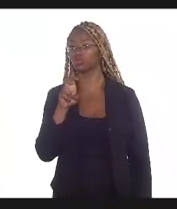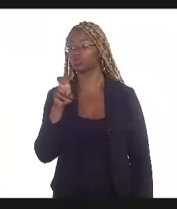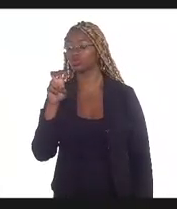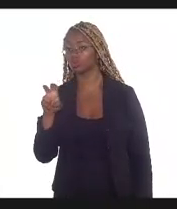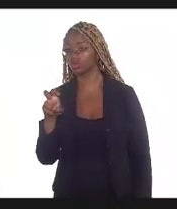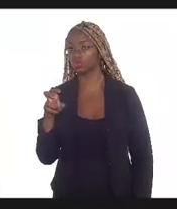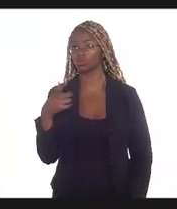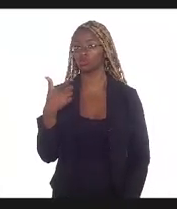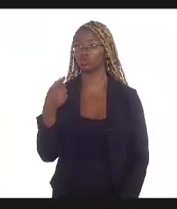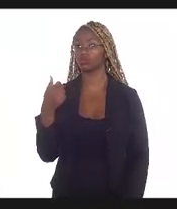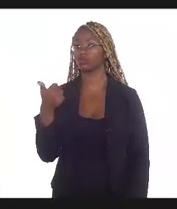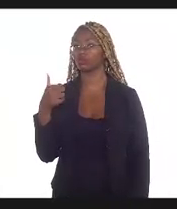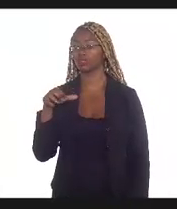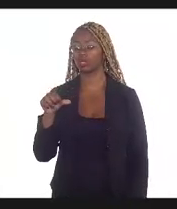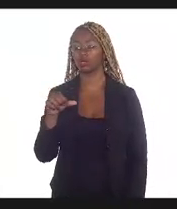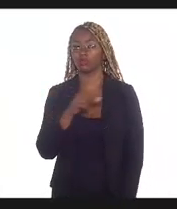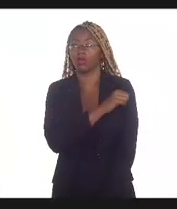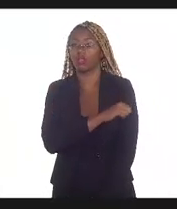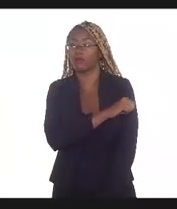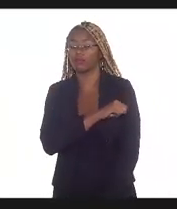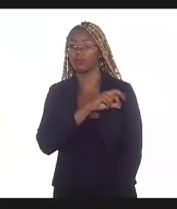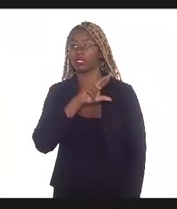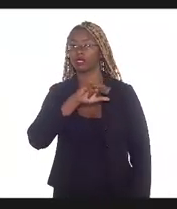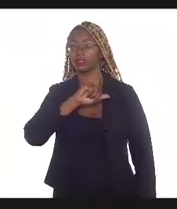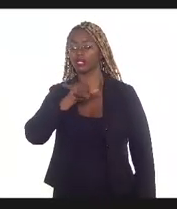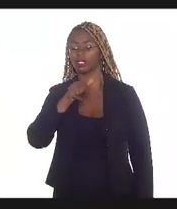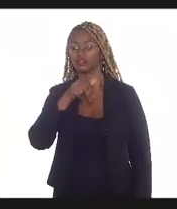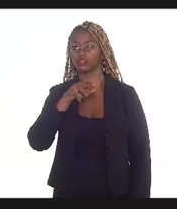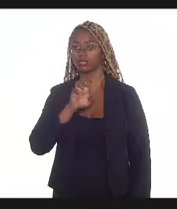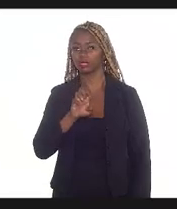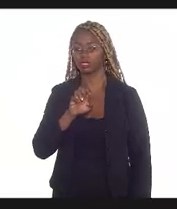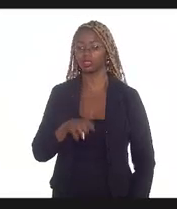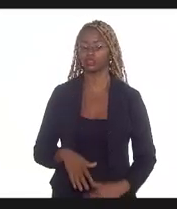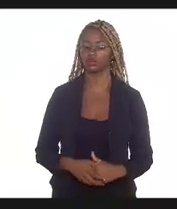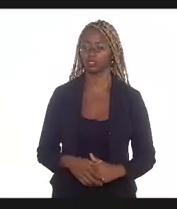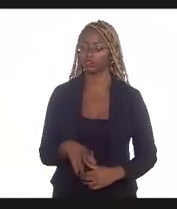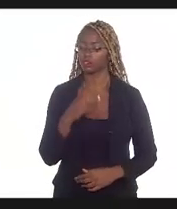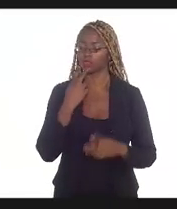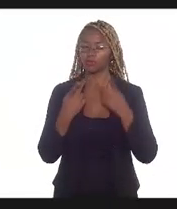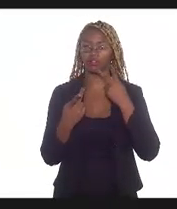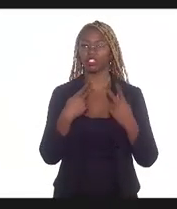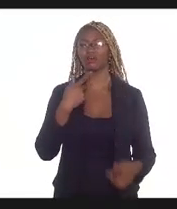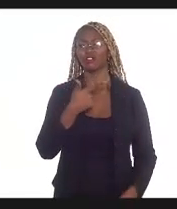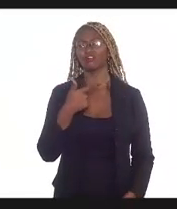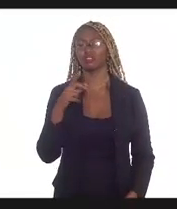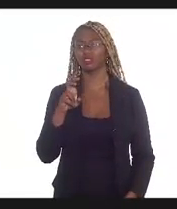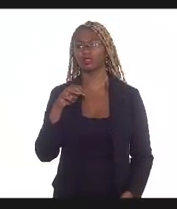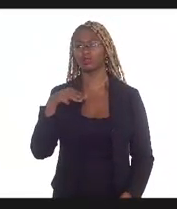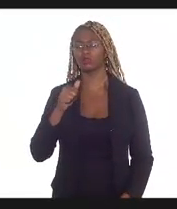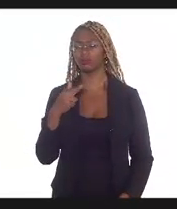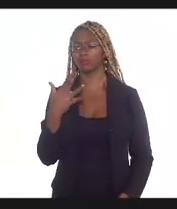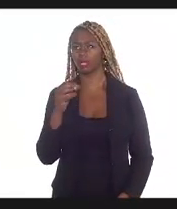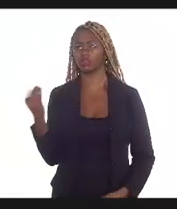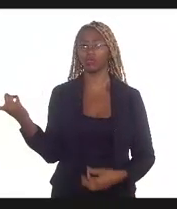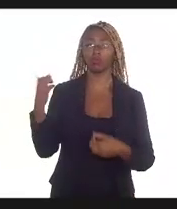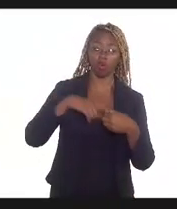1555/2019, de autoria da deputada enfermeira Rejane, dispõe, na sessão extraordinária do dia 25 de março, foi um retorno de pauta.